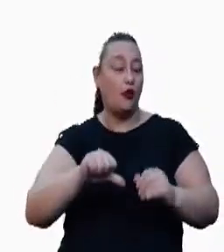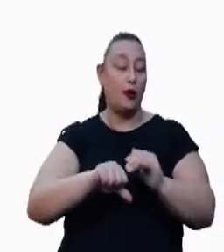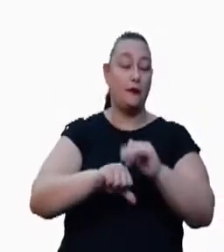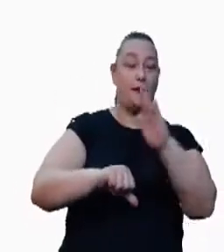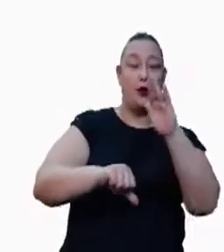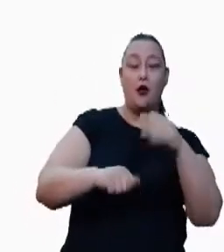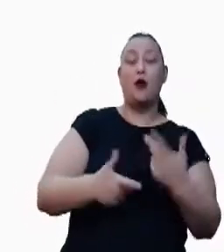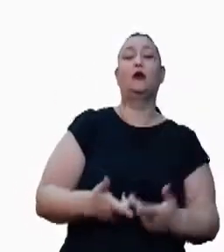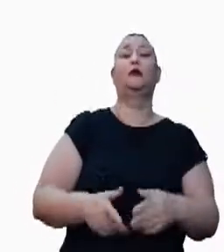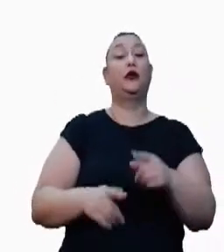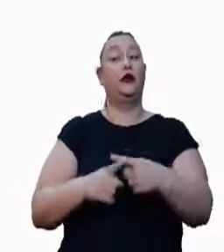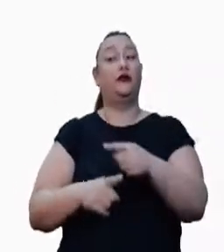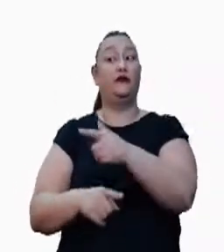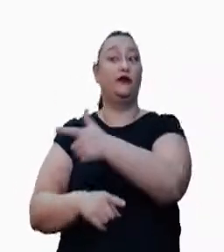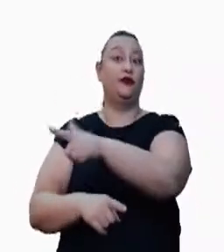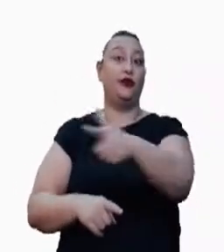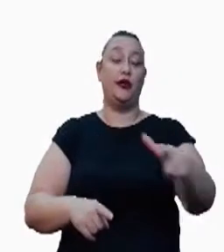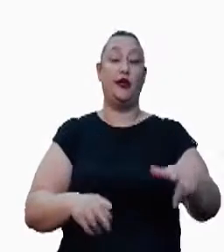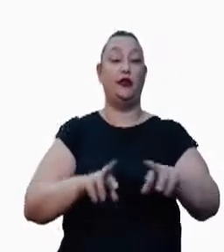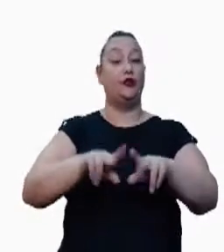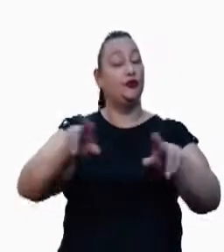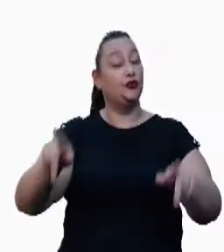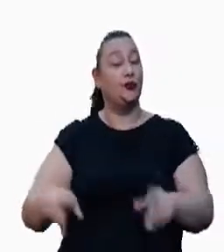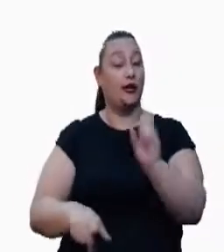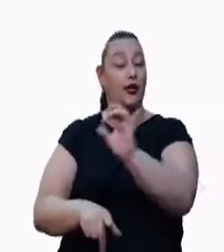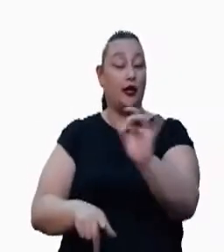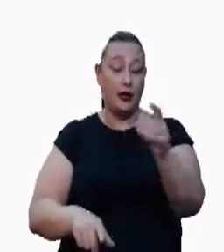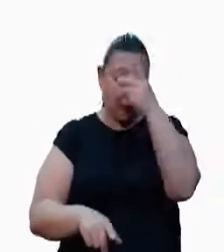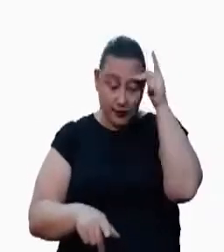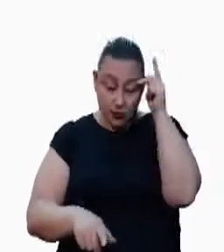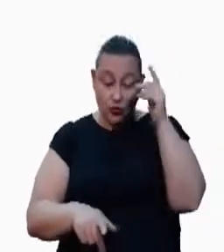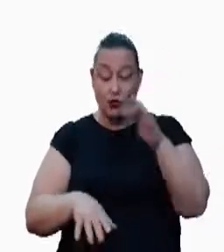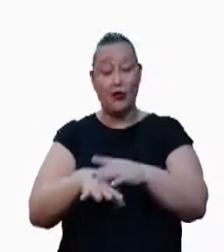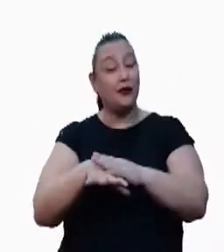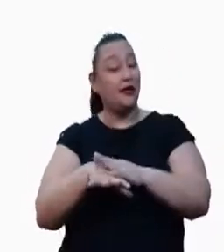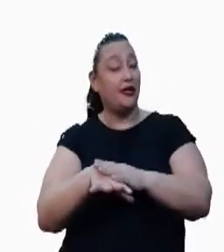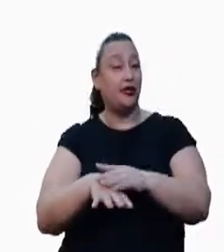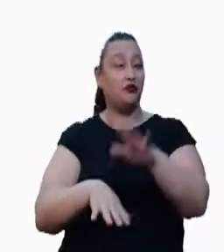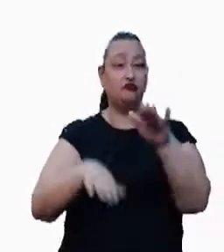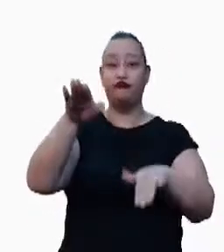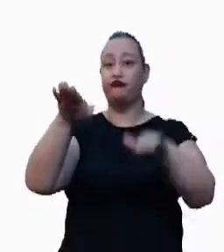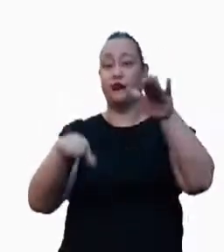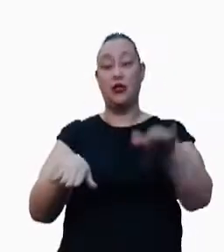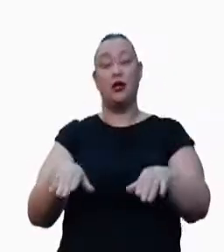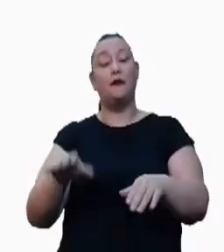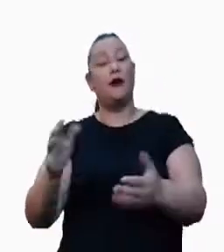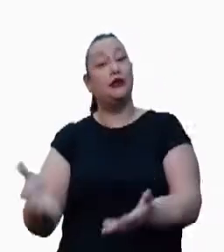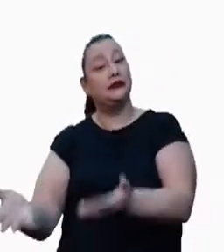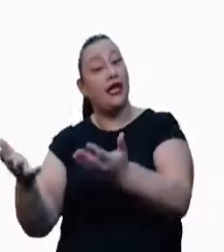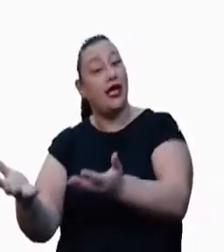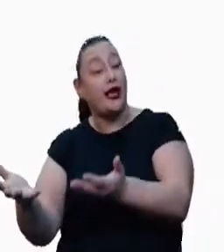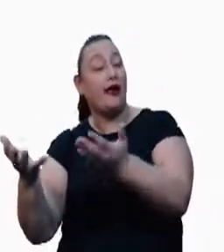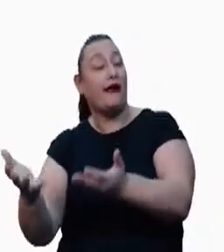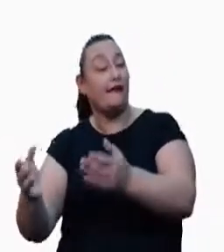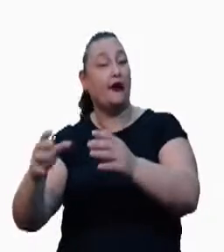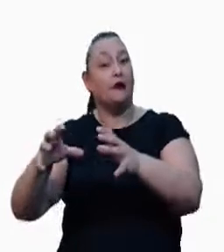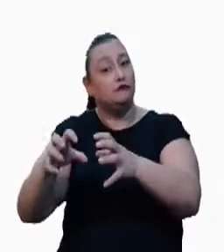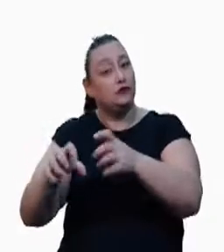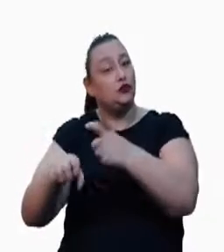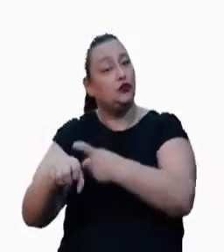outra, e qual é o grau de alteração, porque dependendo do estágio da doença, a pessoa tem um estágio mais leve, uma contração,